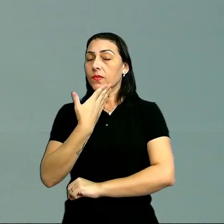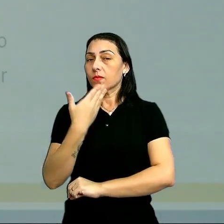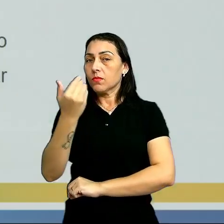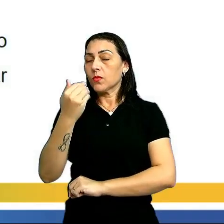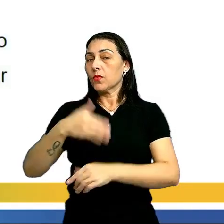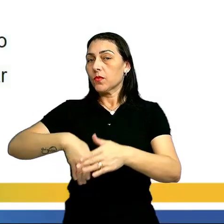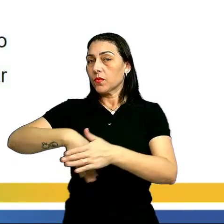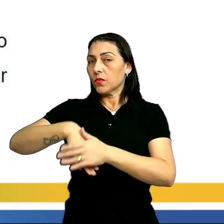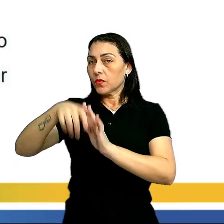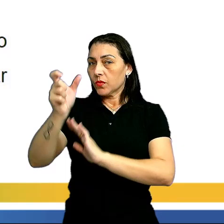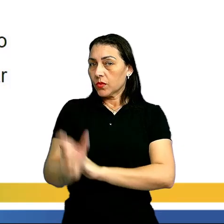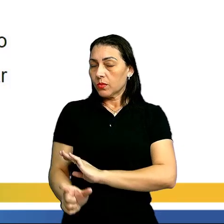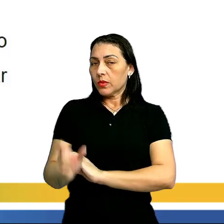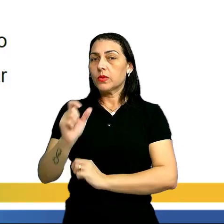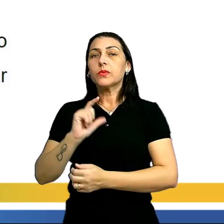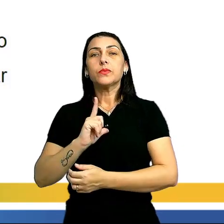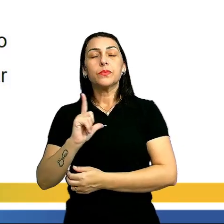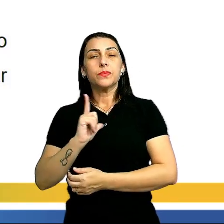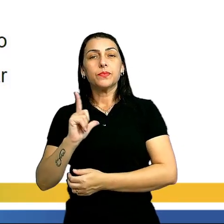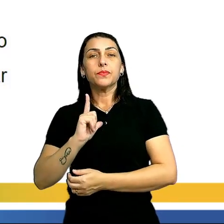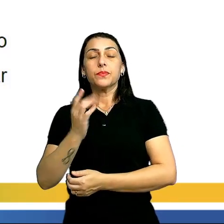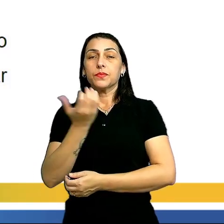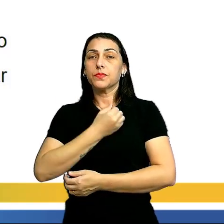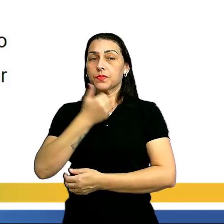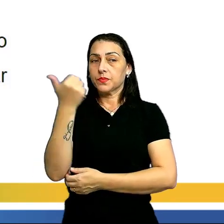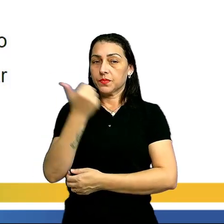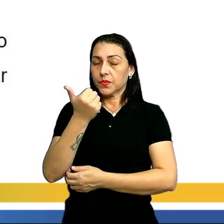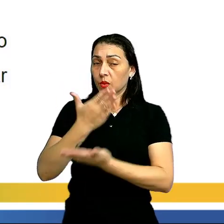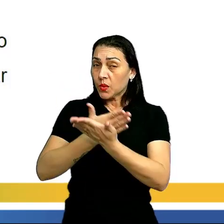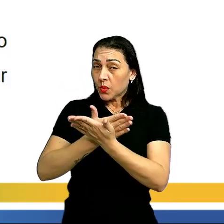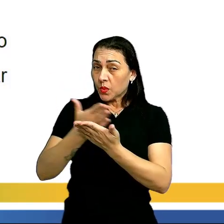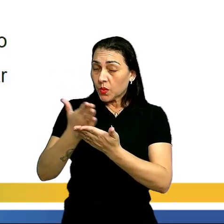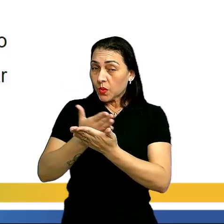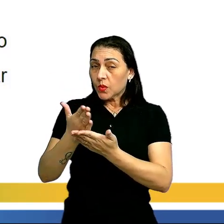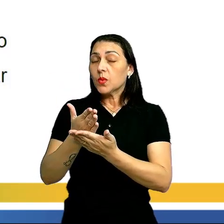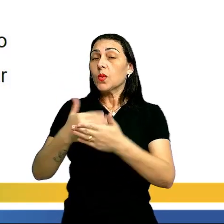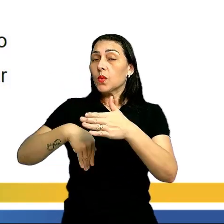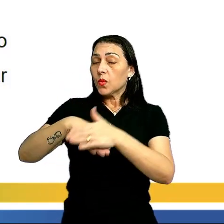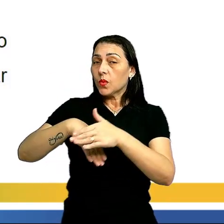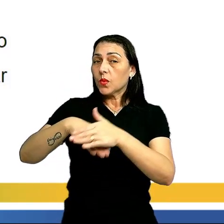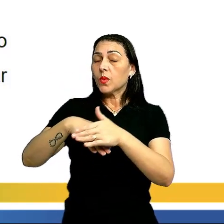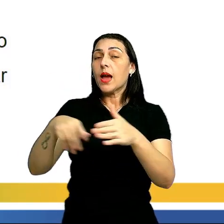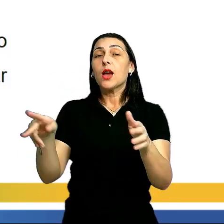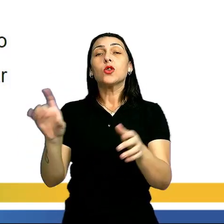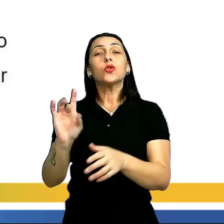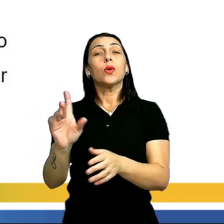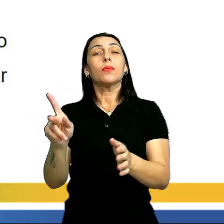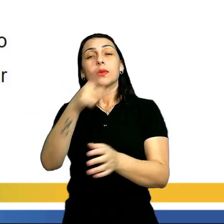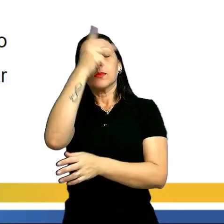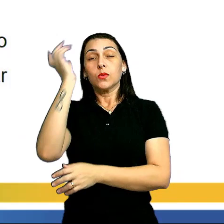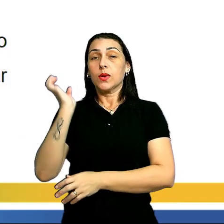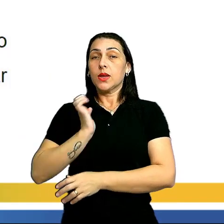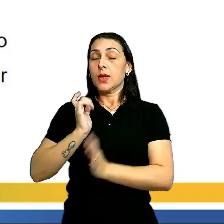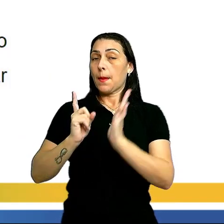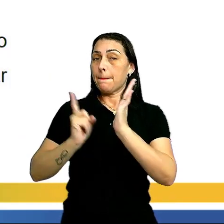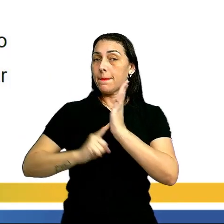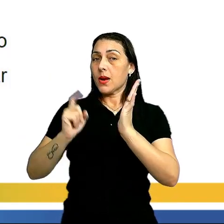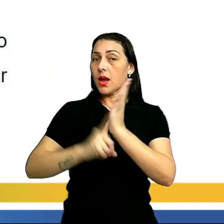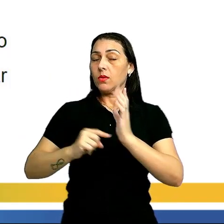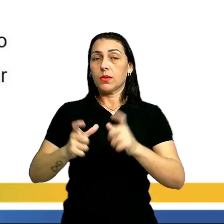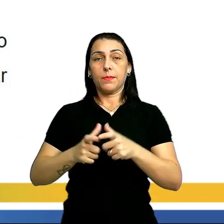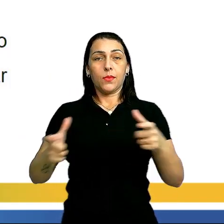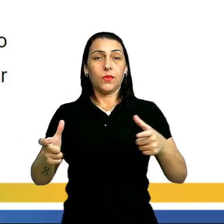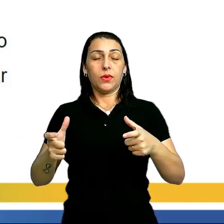do futebol. E aí nós temos, número 1, no início o futebol era para os ricos, brancos na